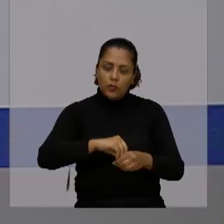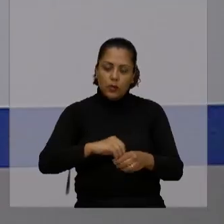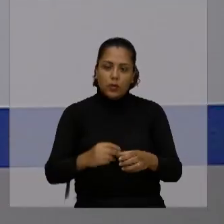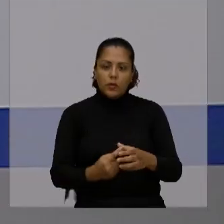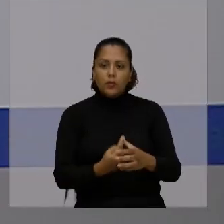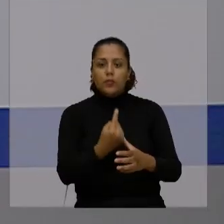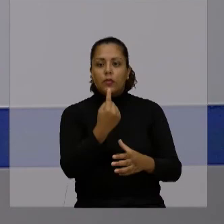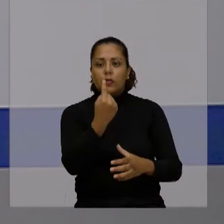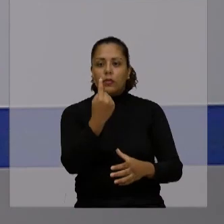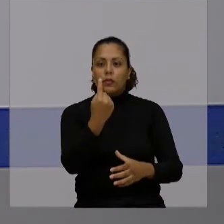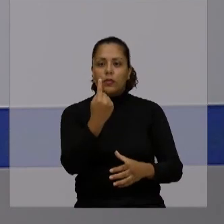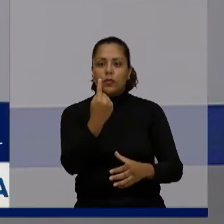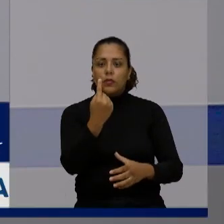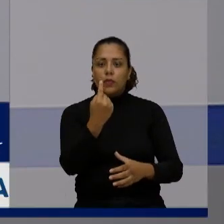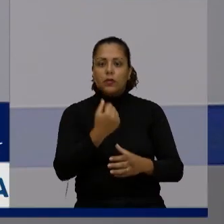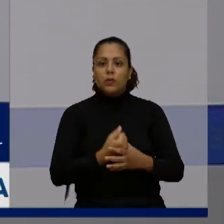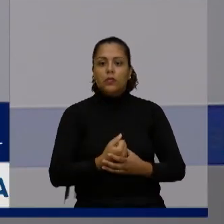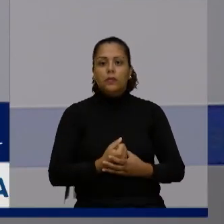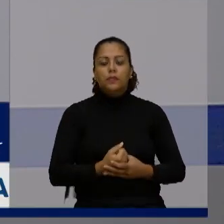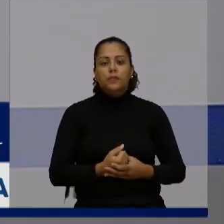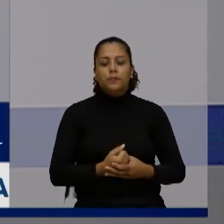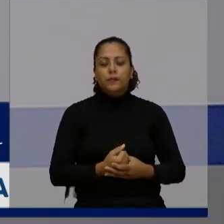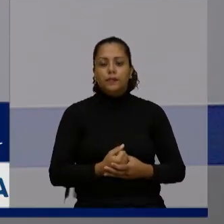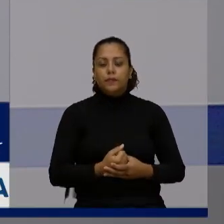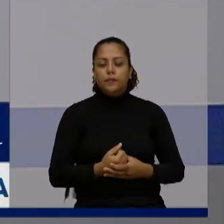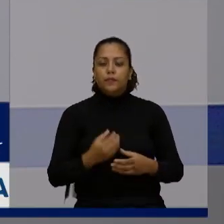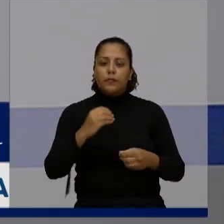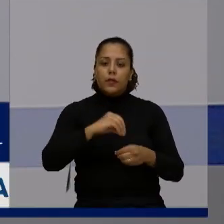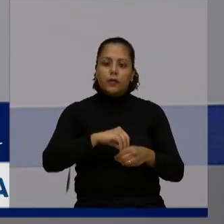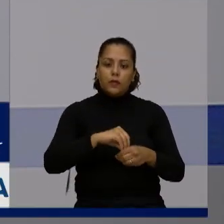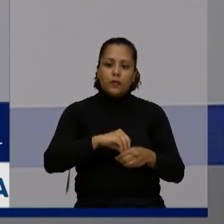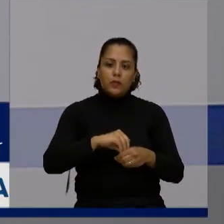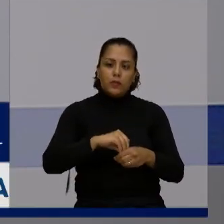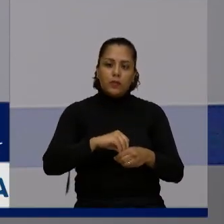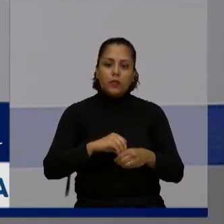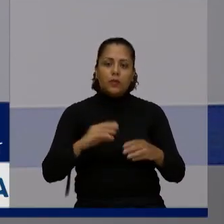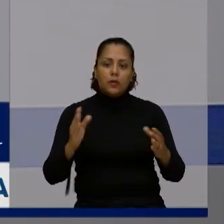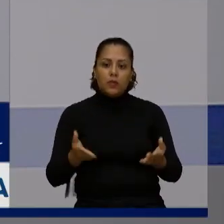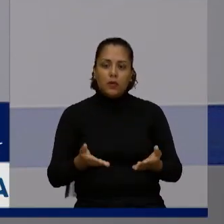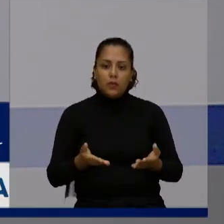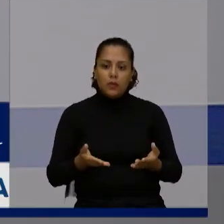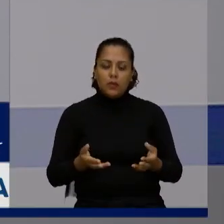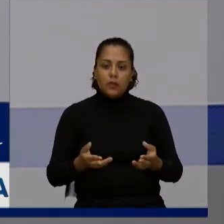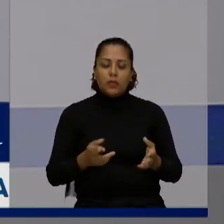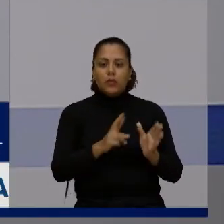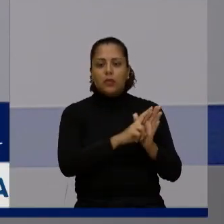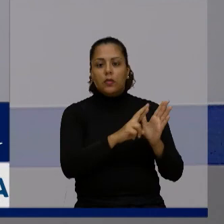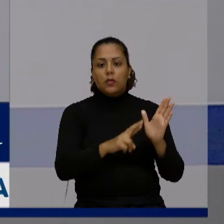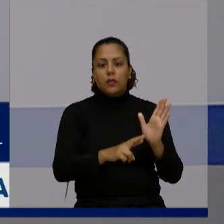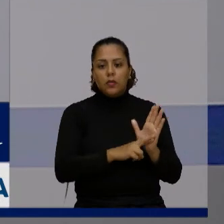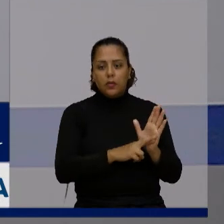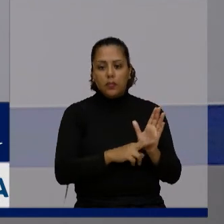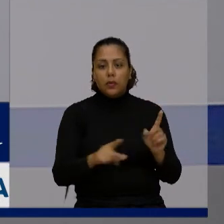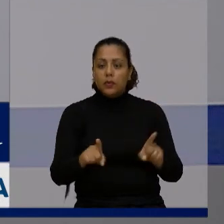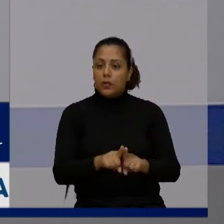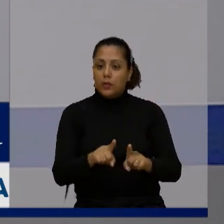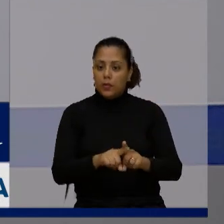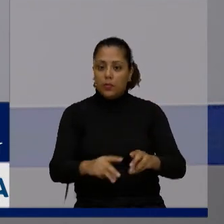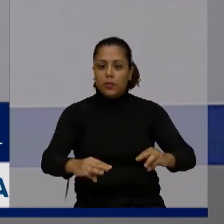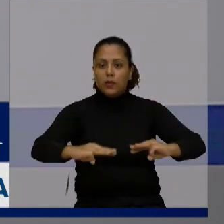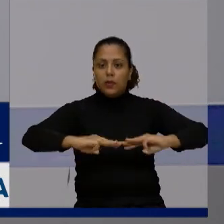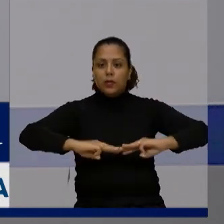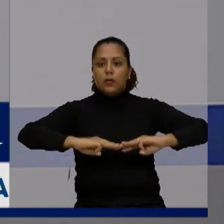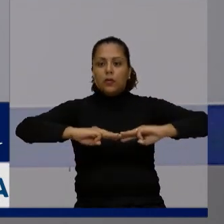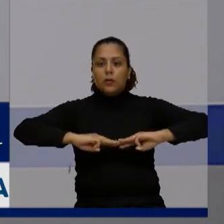por unanimidade. Em votação, os requerimentos e as moções